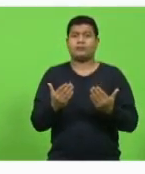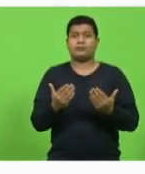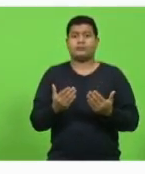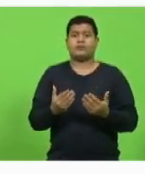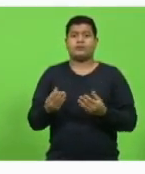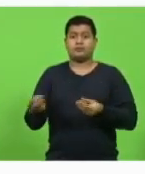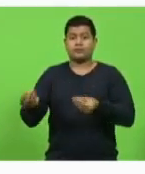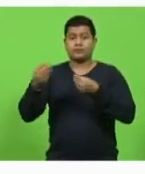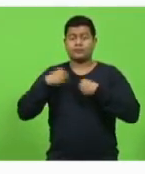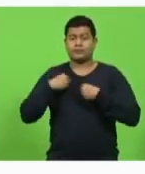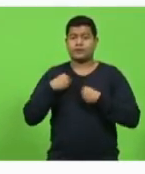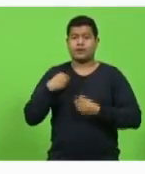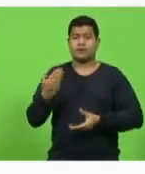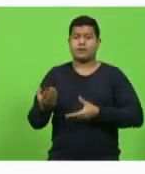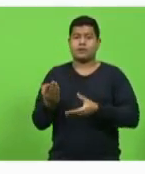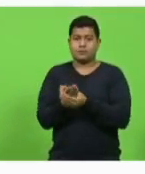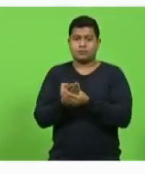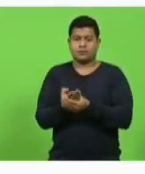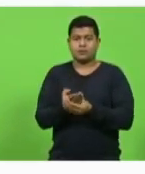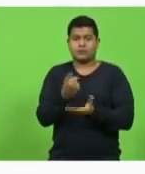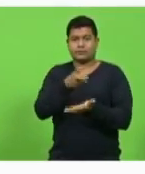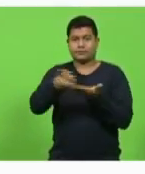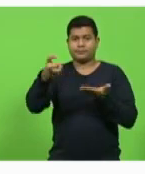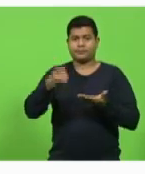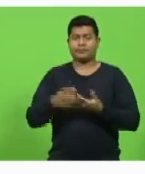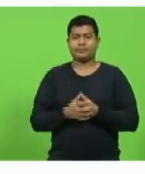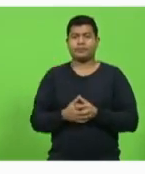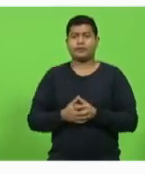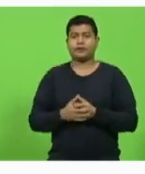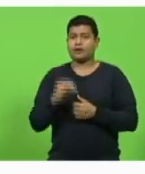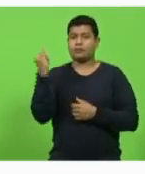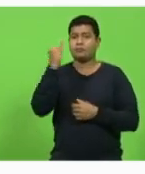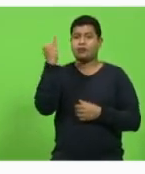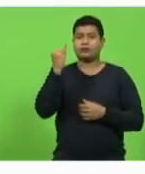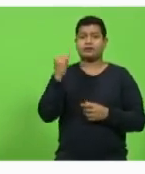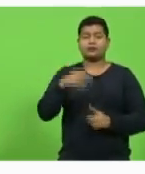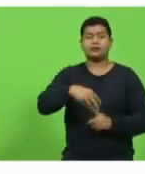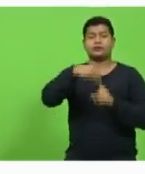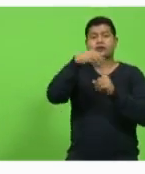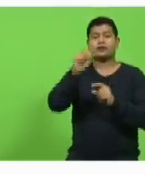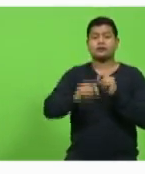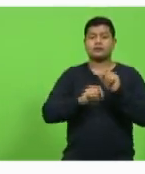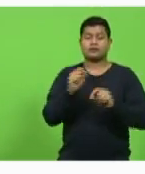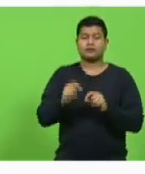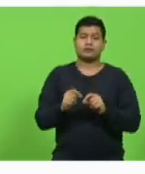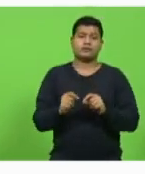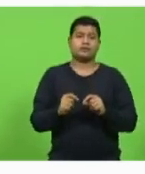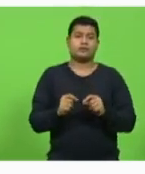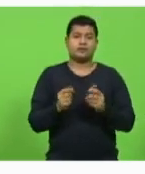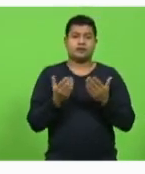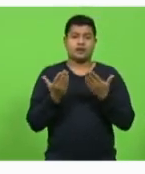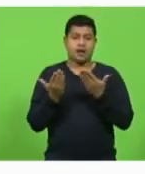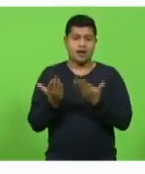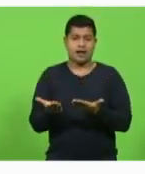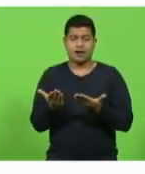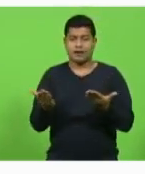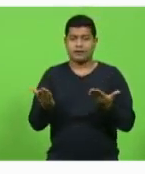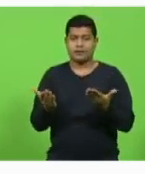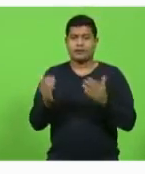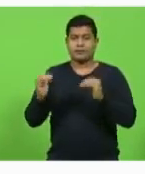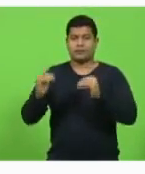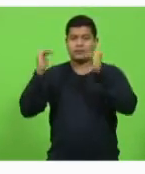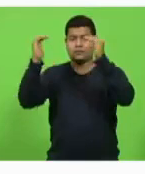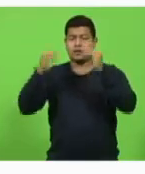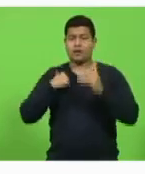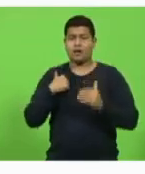processo de impeachment. Importante anotar, ademais, que os elementos trazidos pelas referidas autoridades não são provas